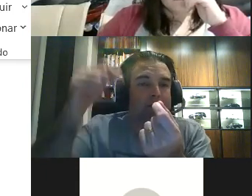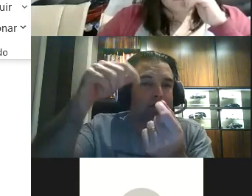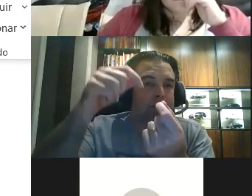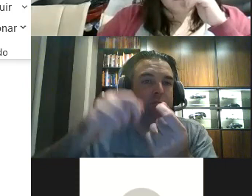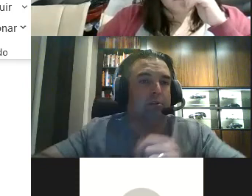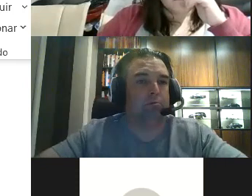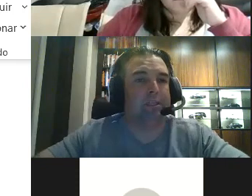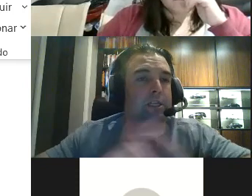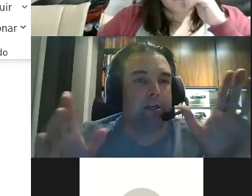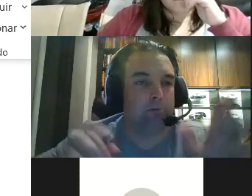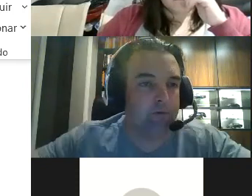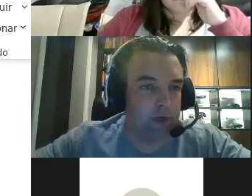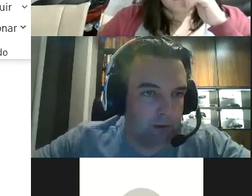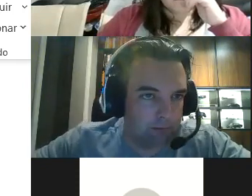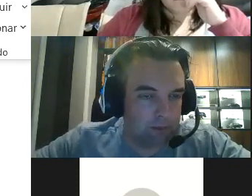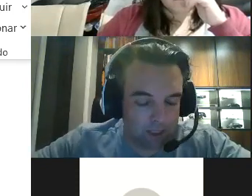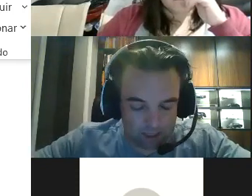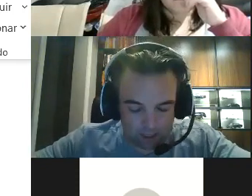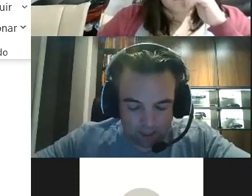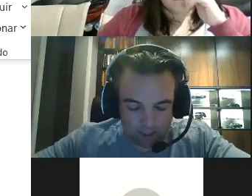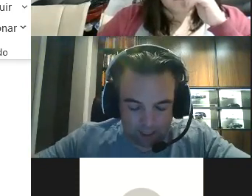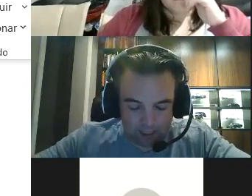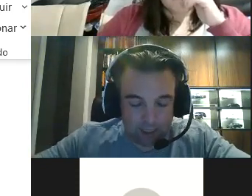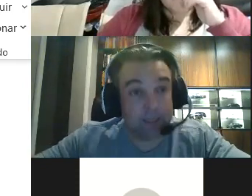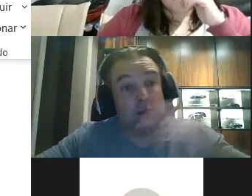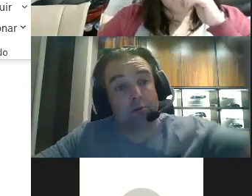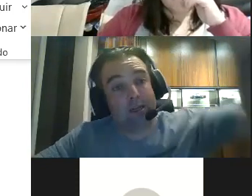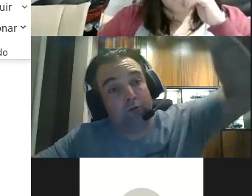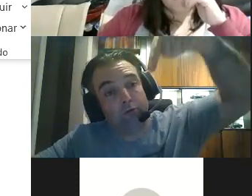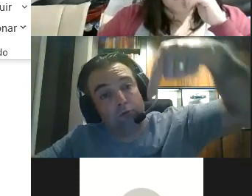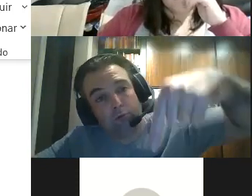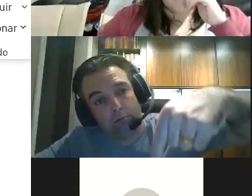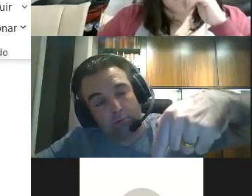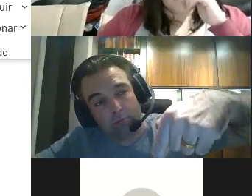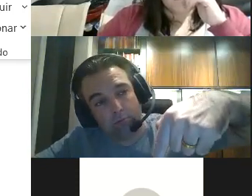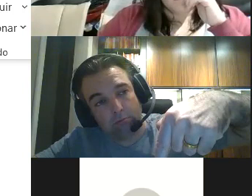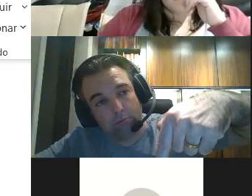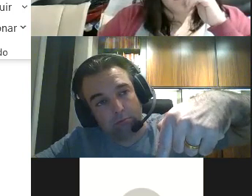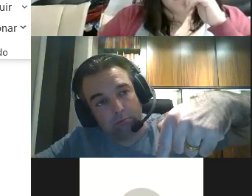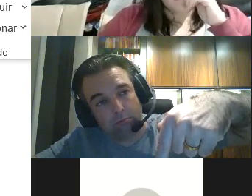água está no sedimento, seja ele qual for. E isso está no fundo.